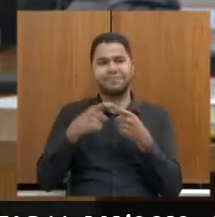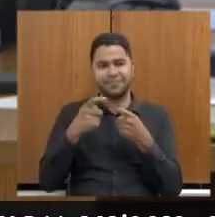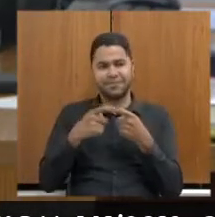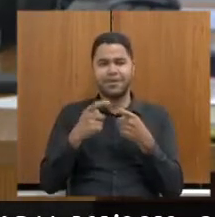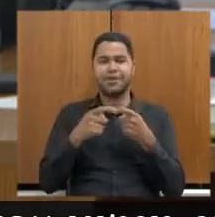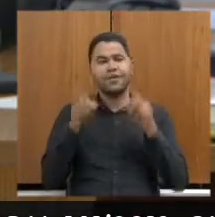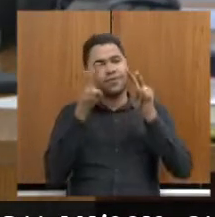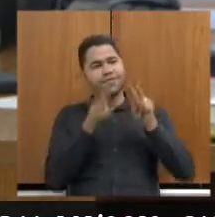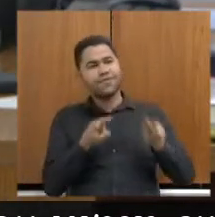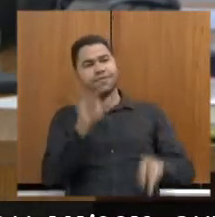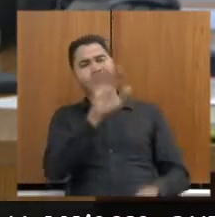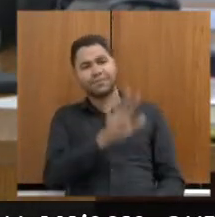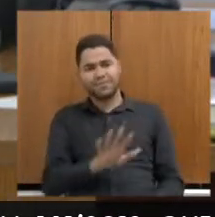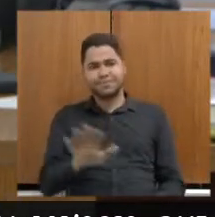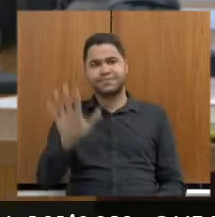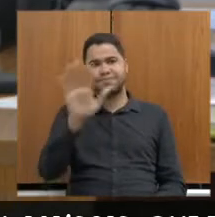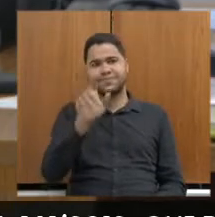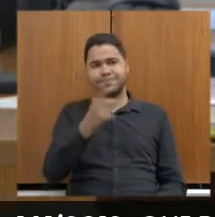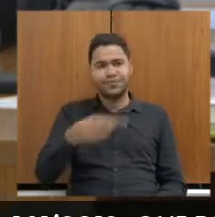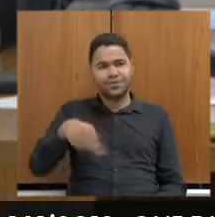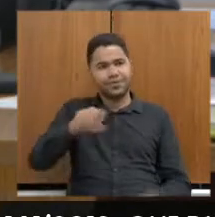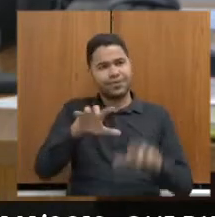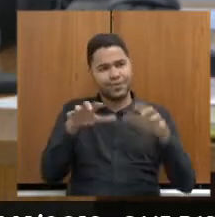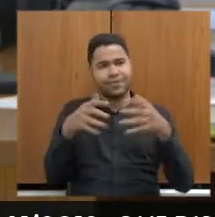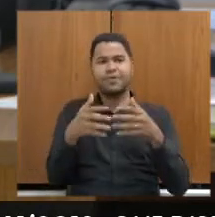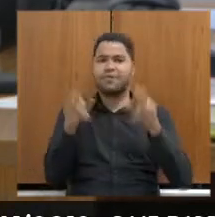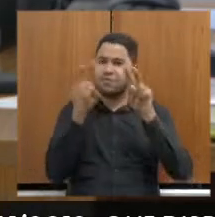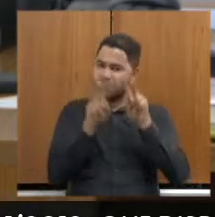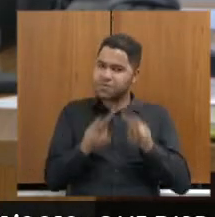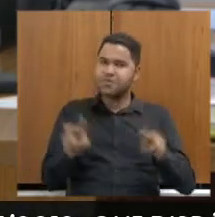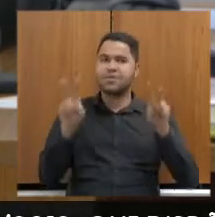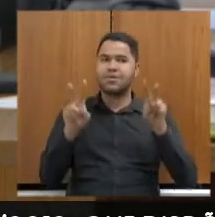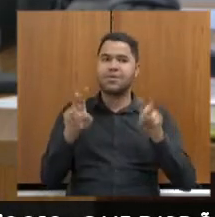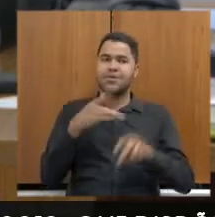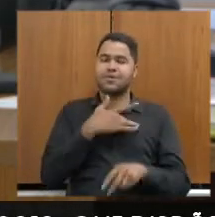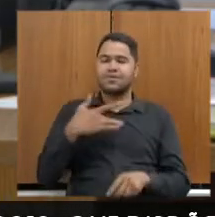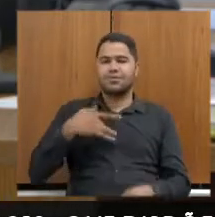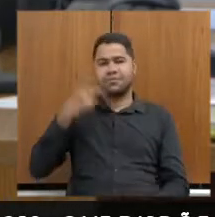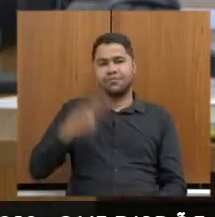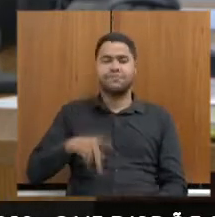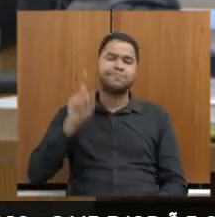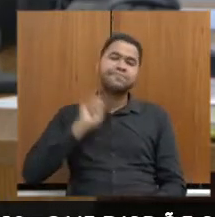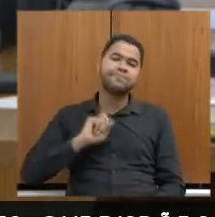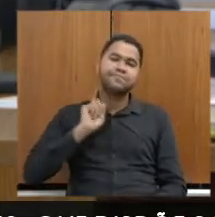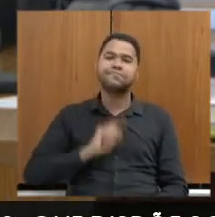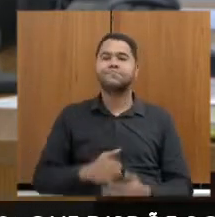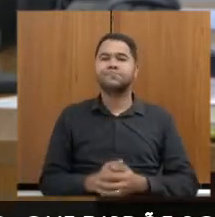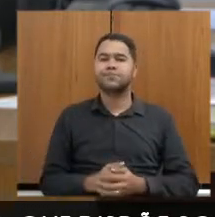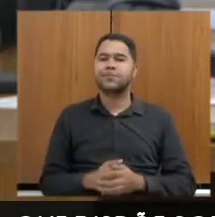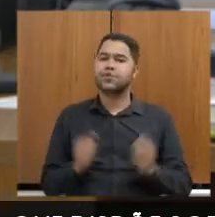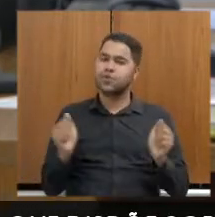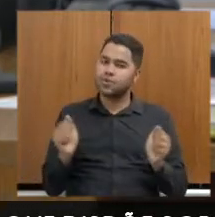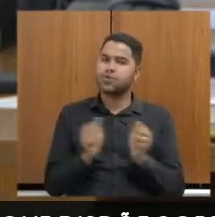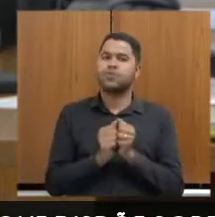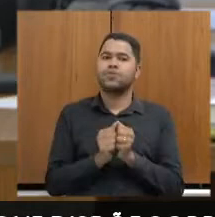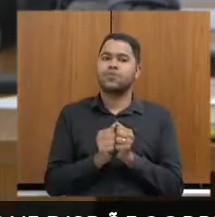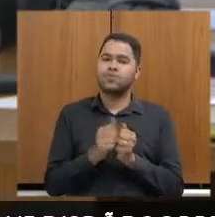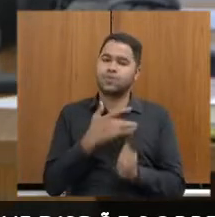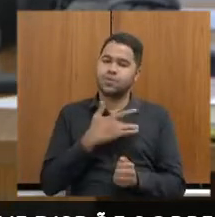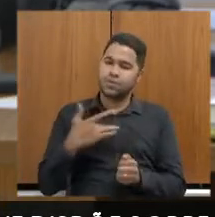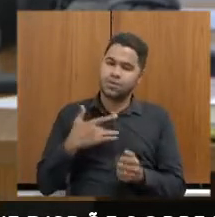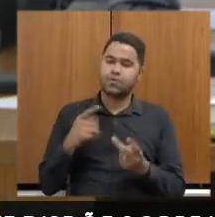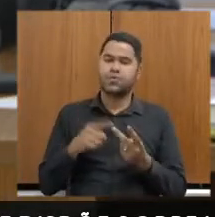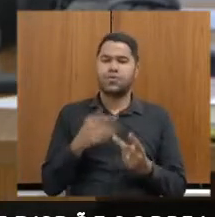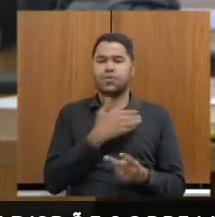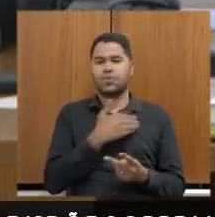e uma visão Ampla porque você e sua equipe tem uma visão Ampla da Saúde do Estado de Minas Gerais junto na saúde e